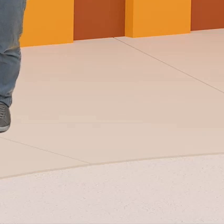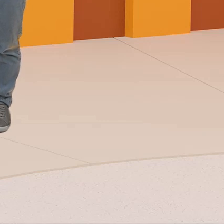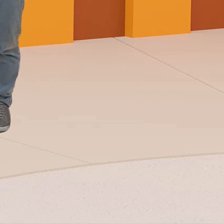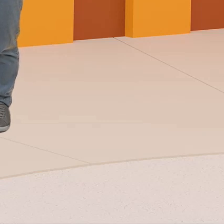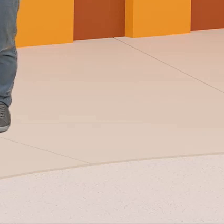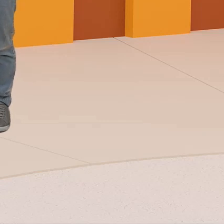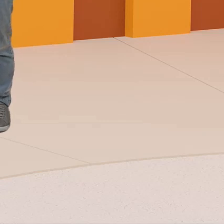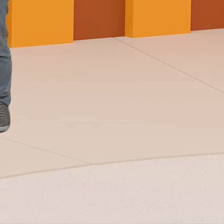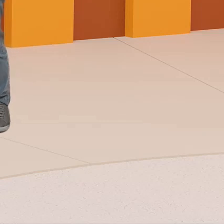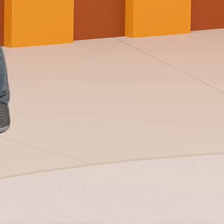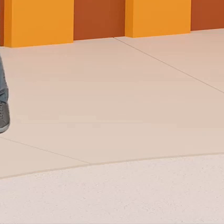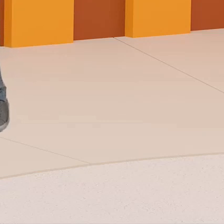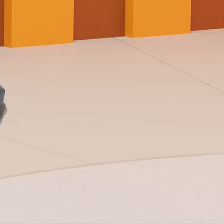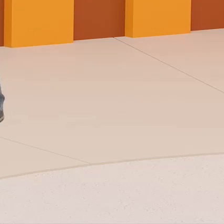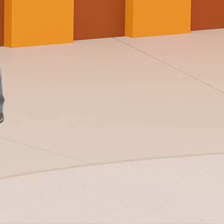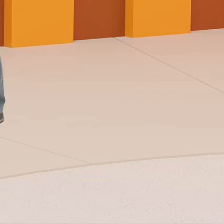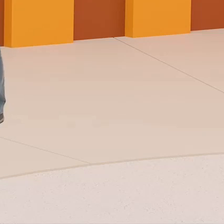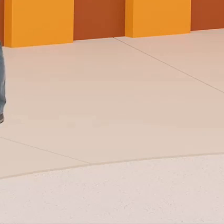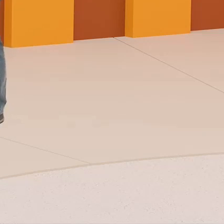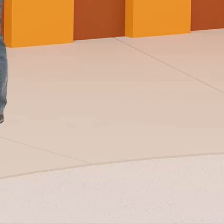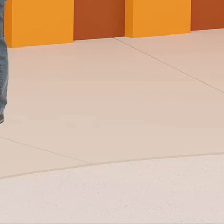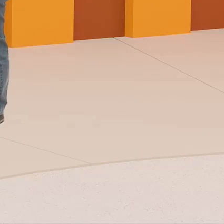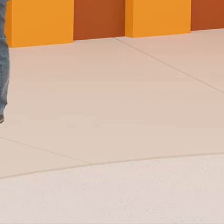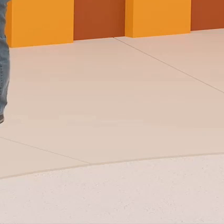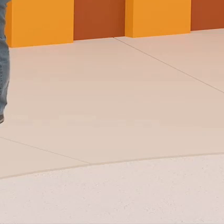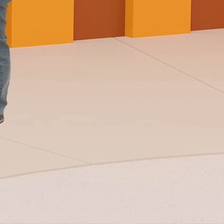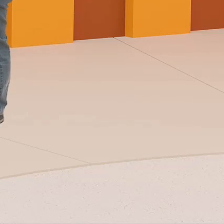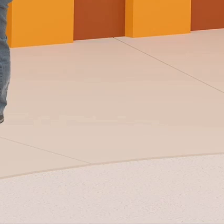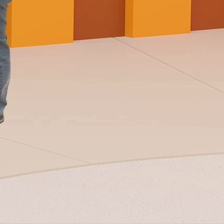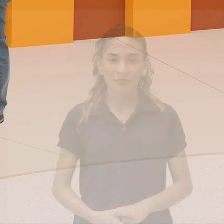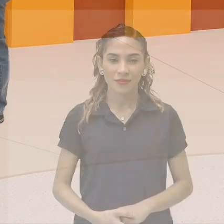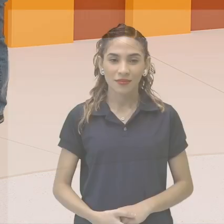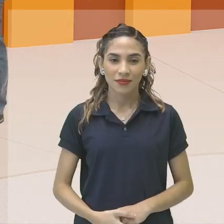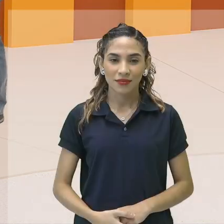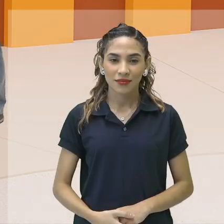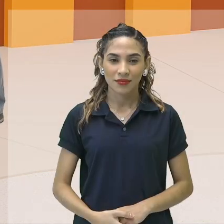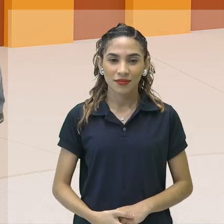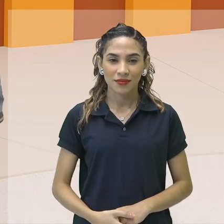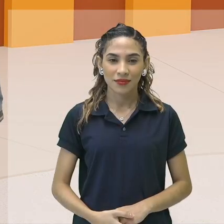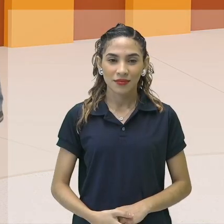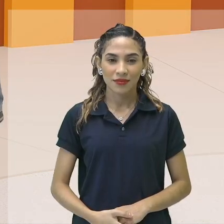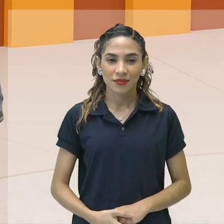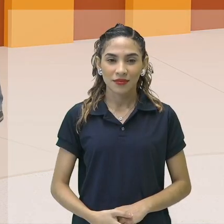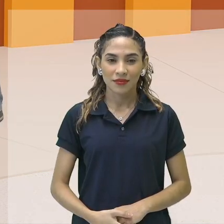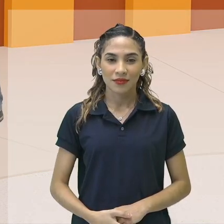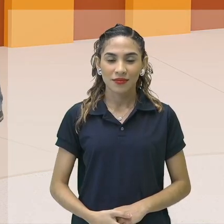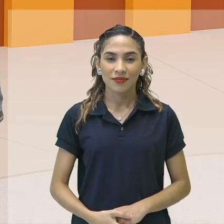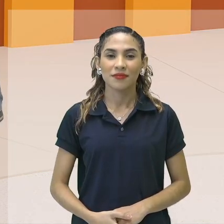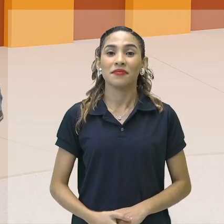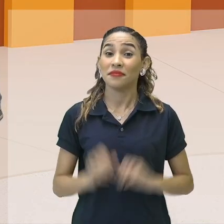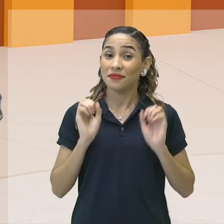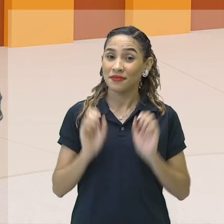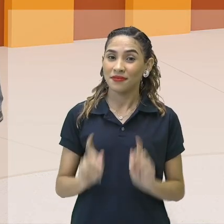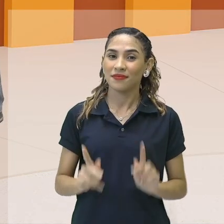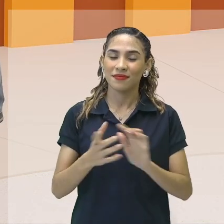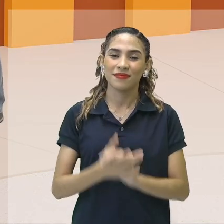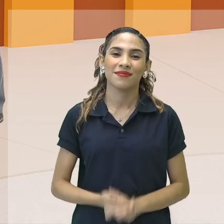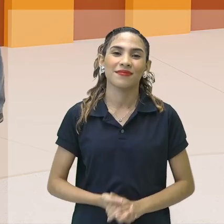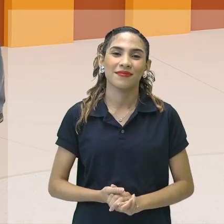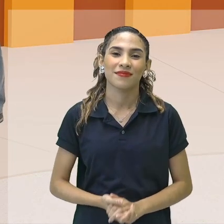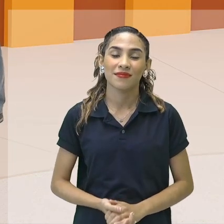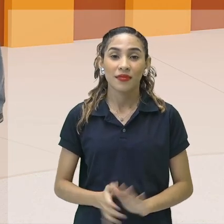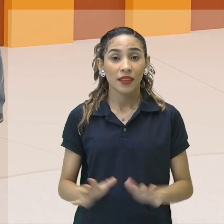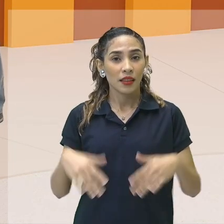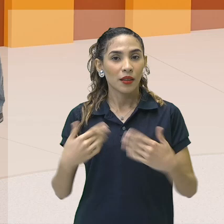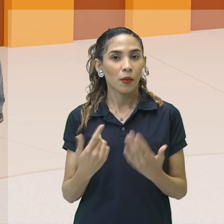de filosofia. Professor Rosângelo, o conhecimento é importante ou não? Muito bem, professor. Olha só, essa pergunta